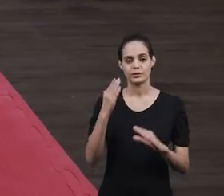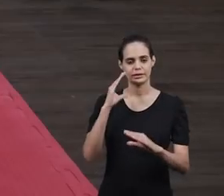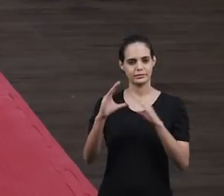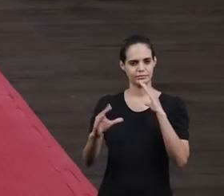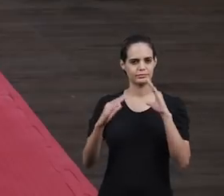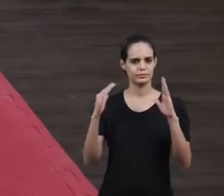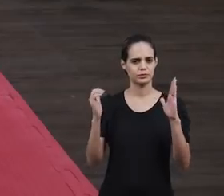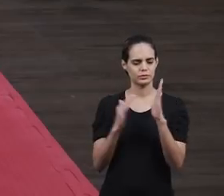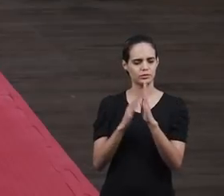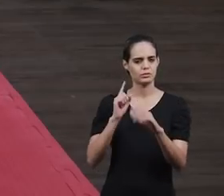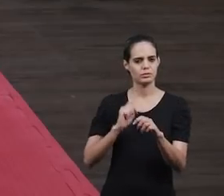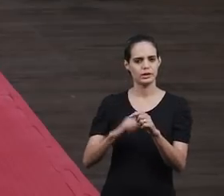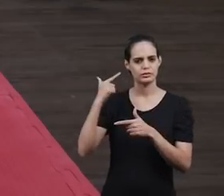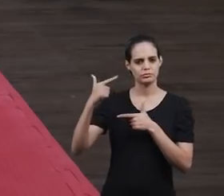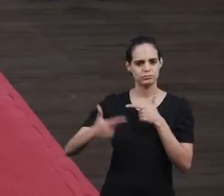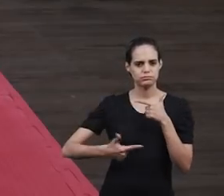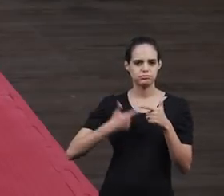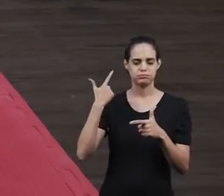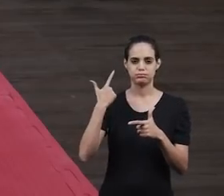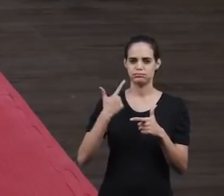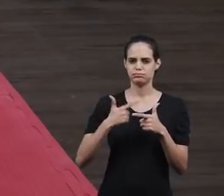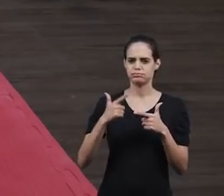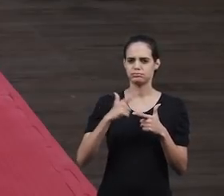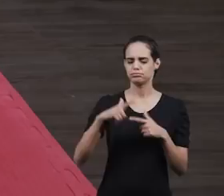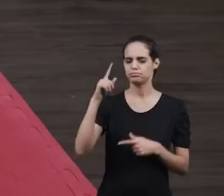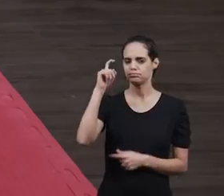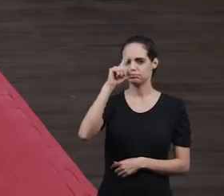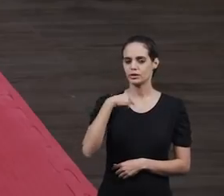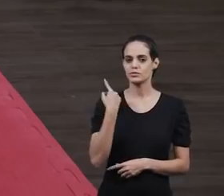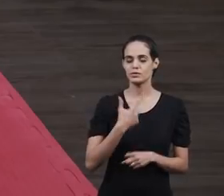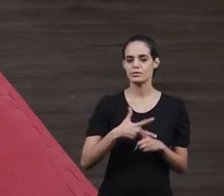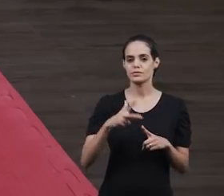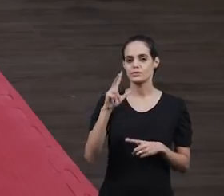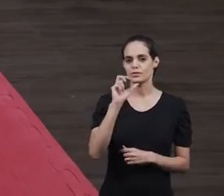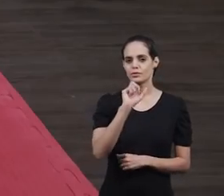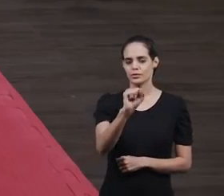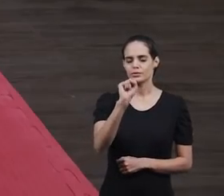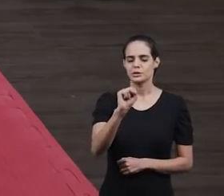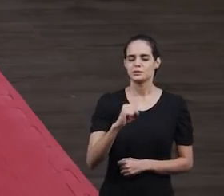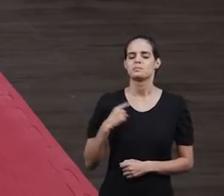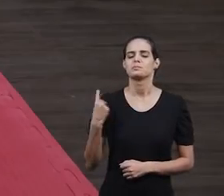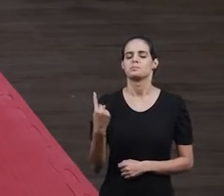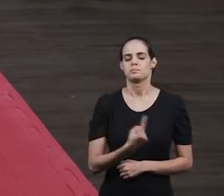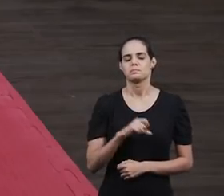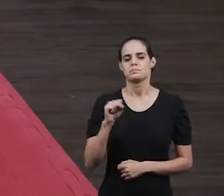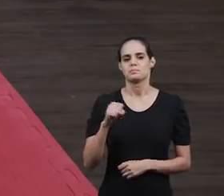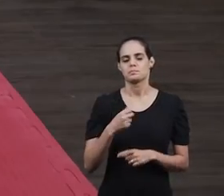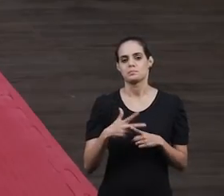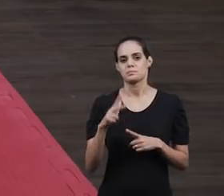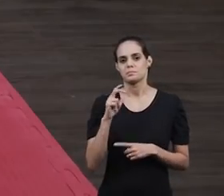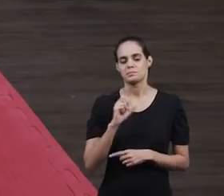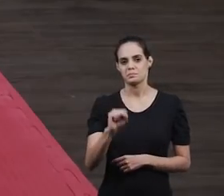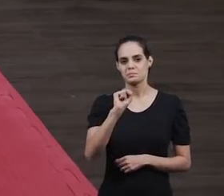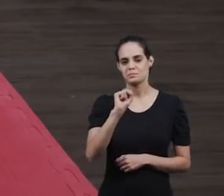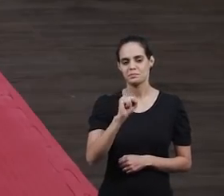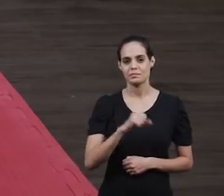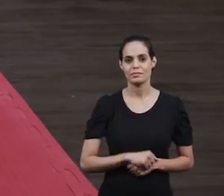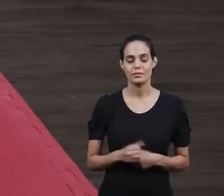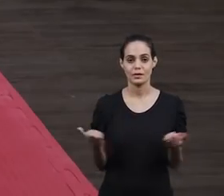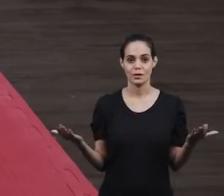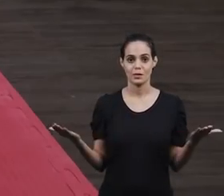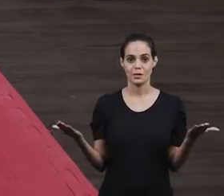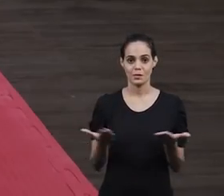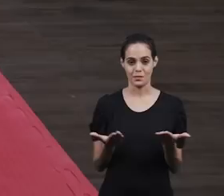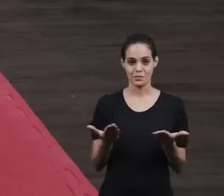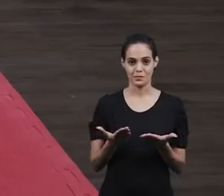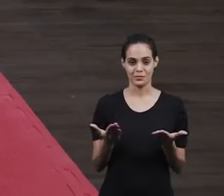Acabamos de cantar um louvor que fala que nas batalhas somos vencedores, que nós somos vencedores. E